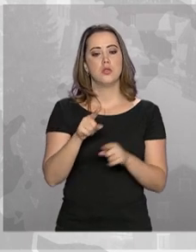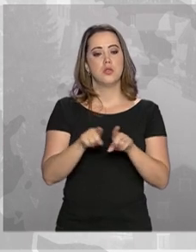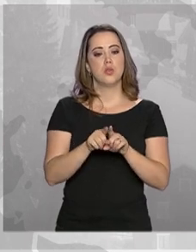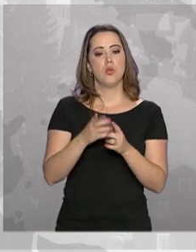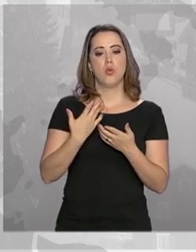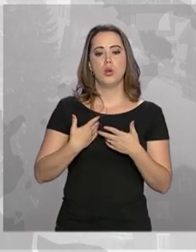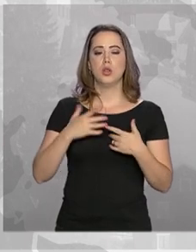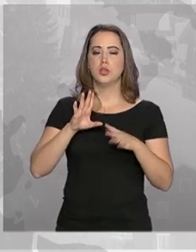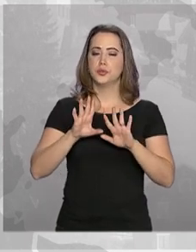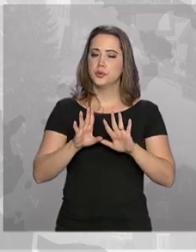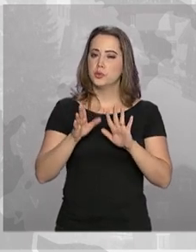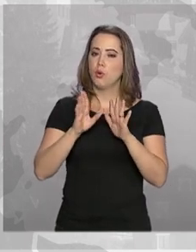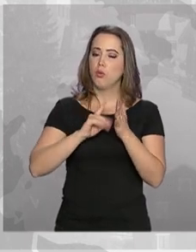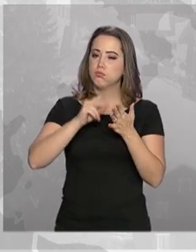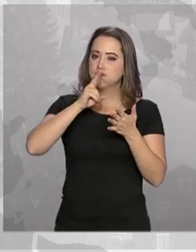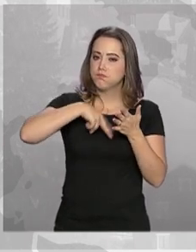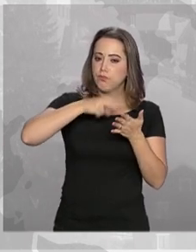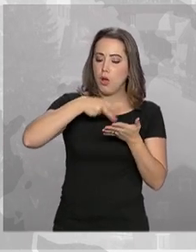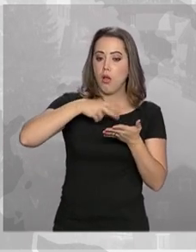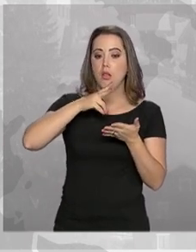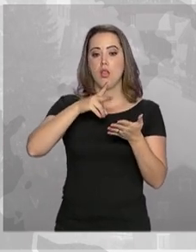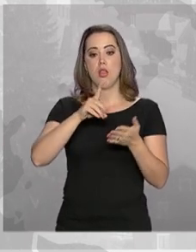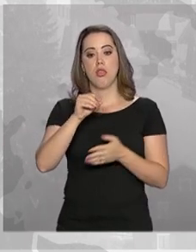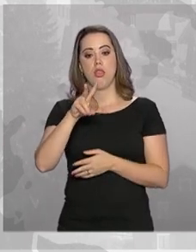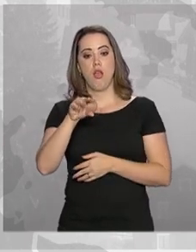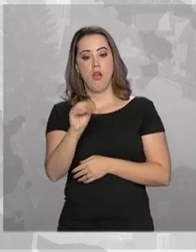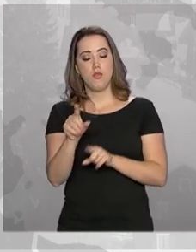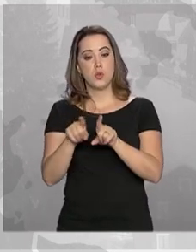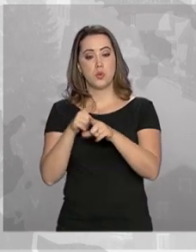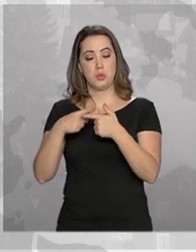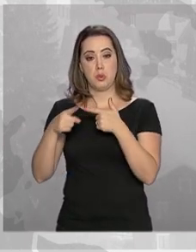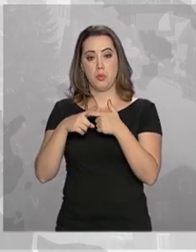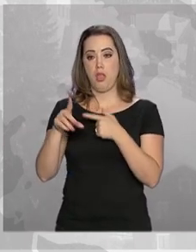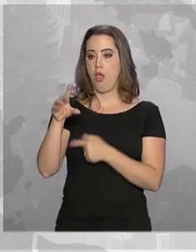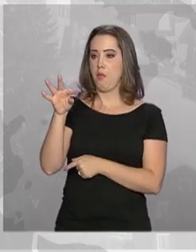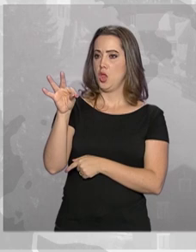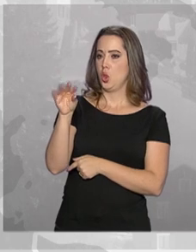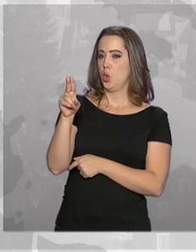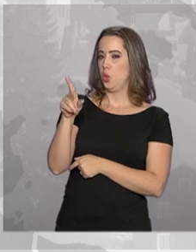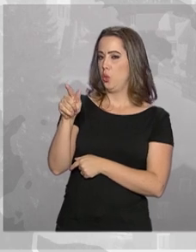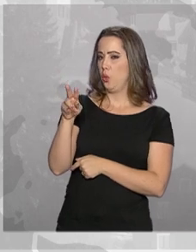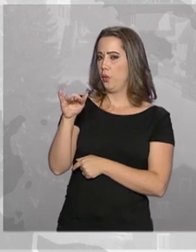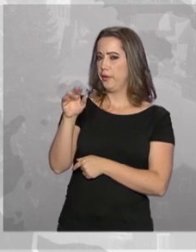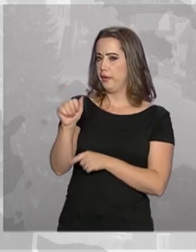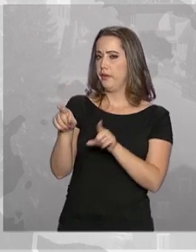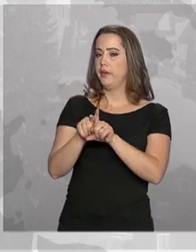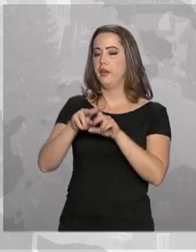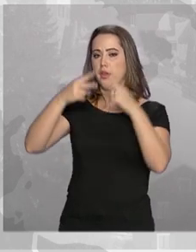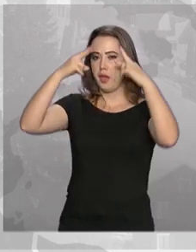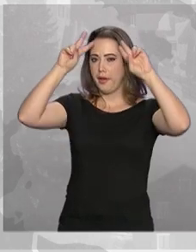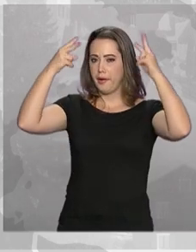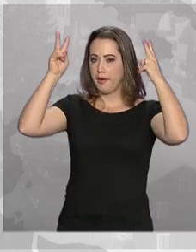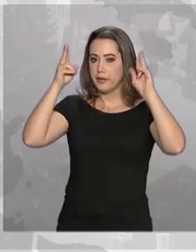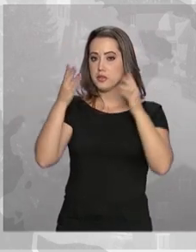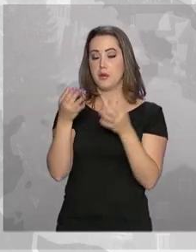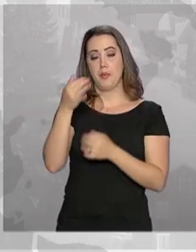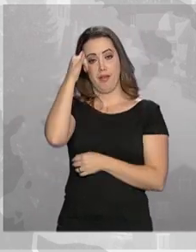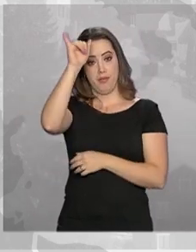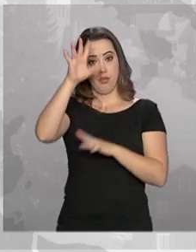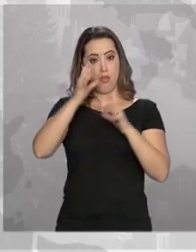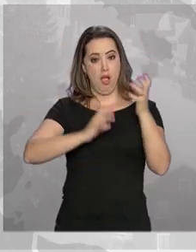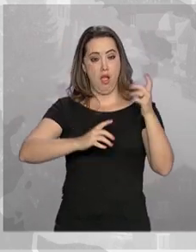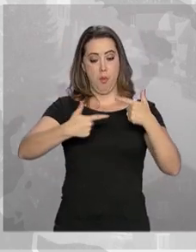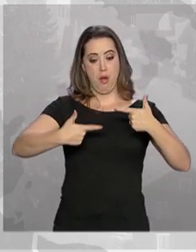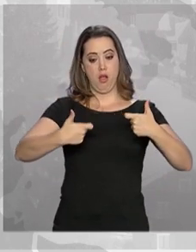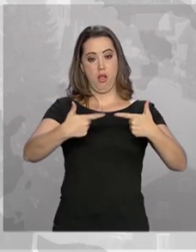intermediou a declaração de da voz entre turquia e grécia evitando uma guerra entre os dois países também promoveu